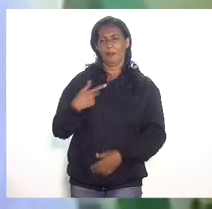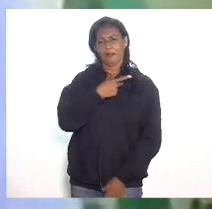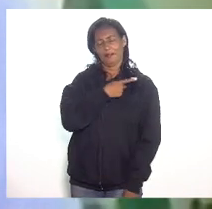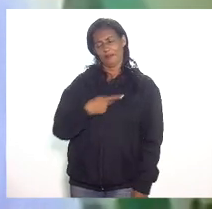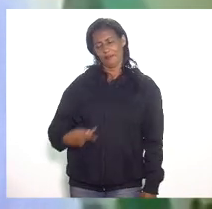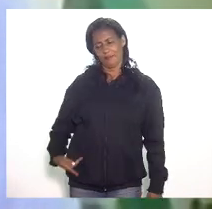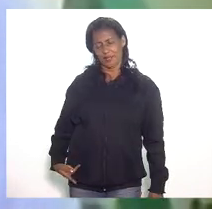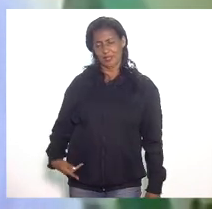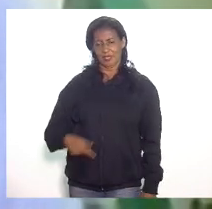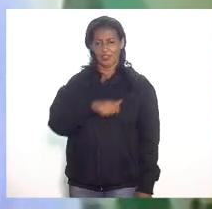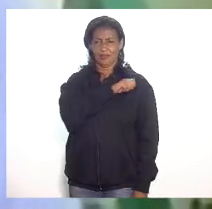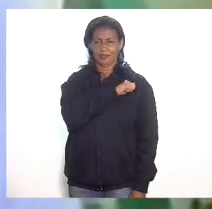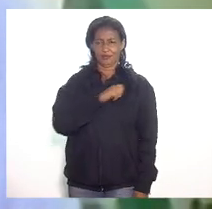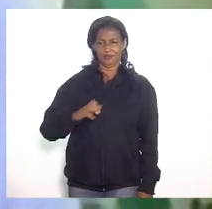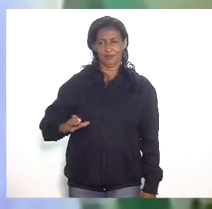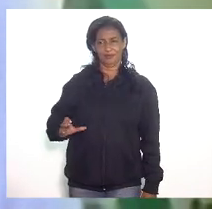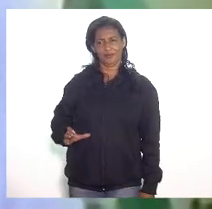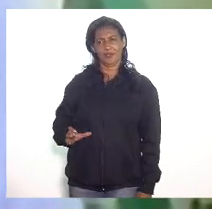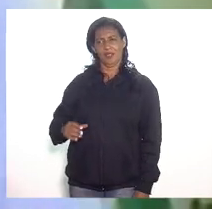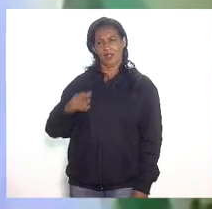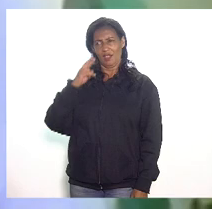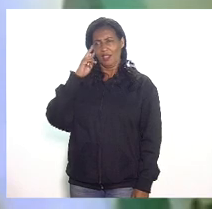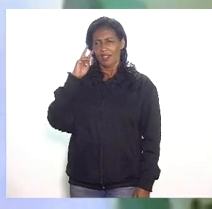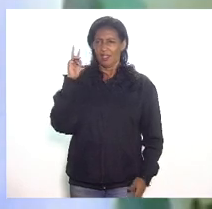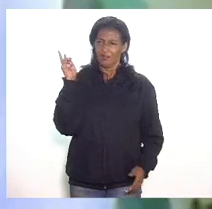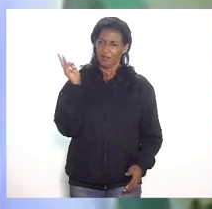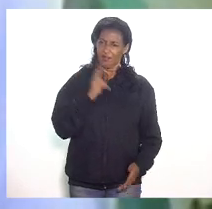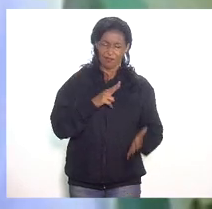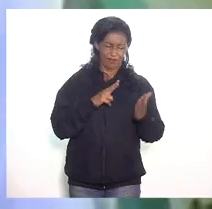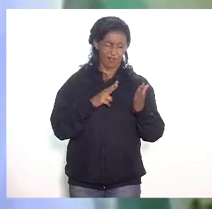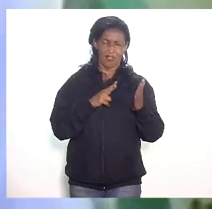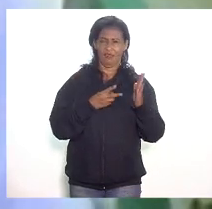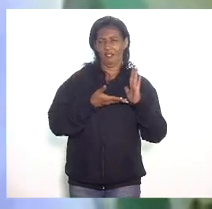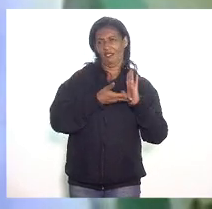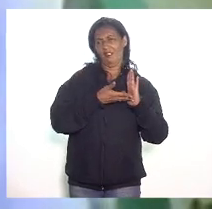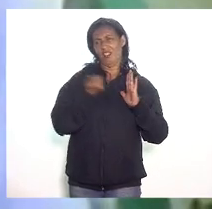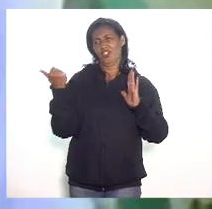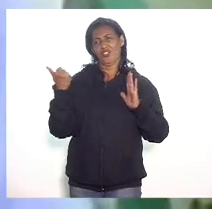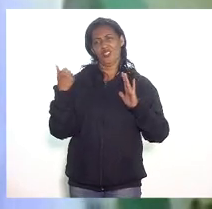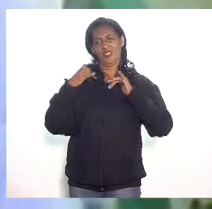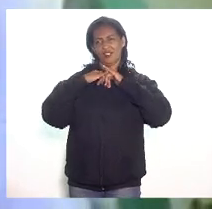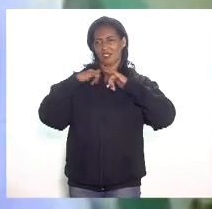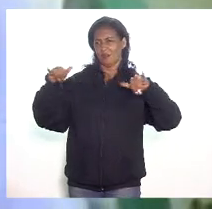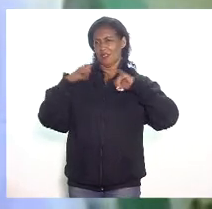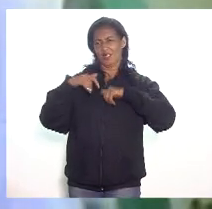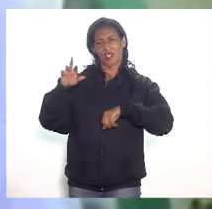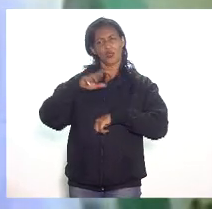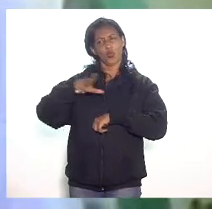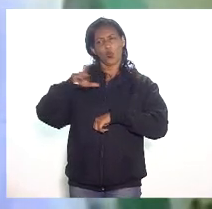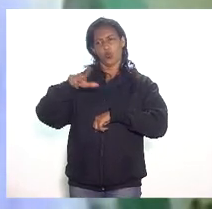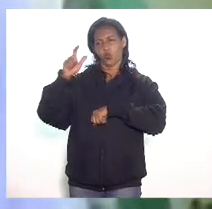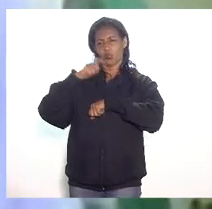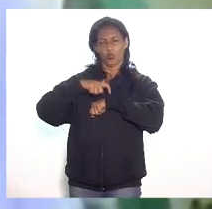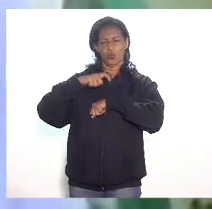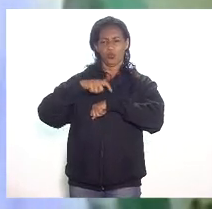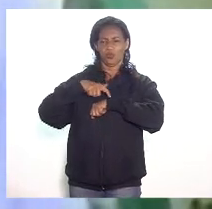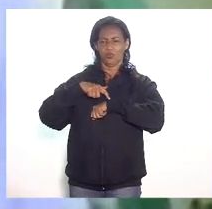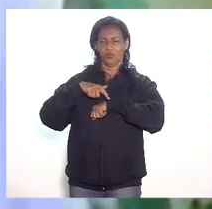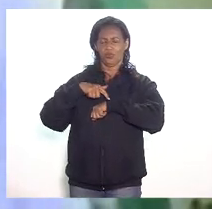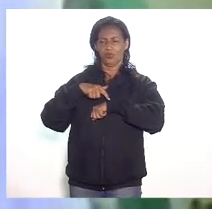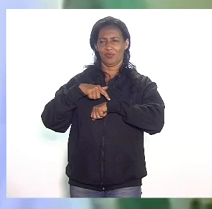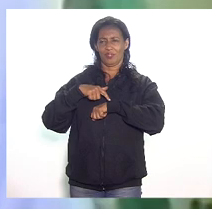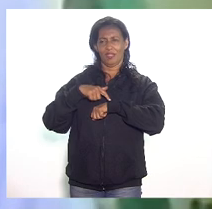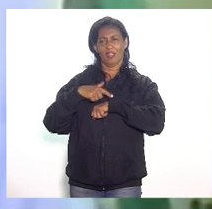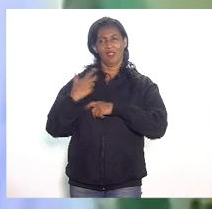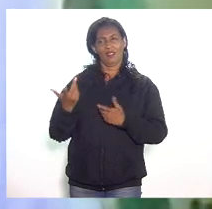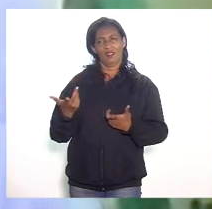do tribunal, que reveja e retire essa mensagem, porque essa mensagem não é oportuna, essa mensagem constrange